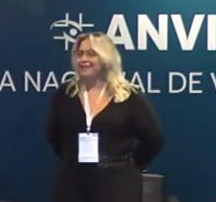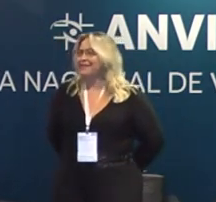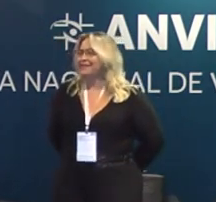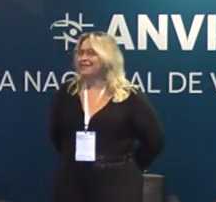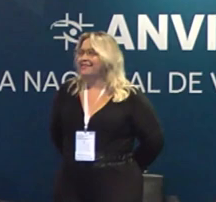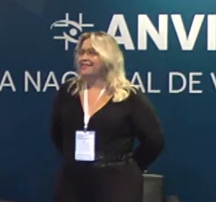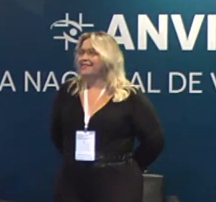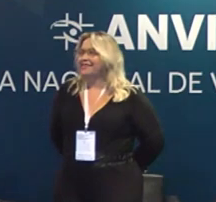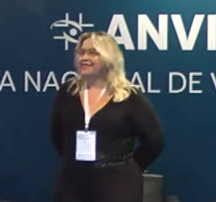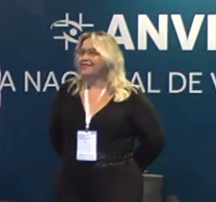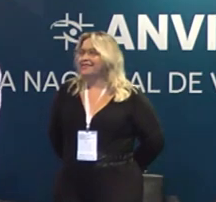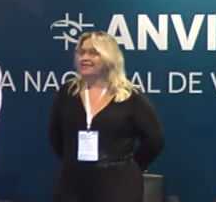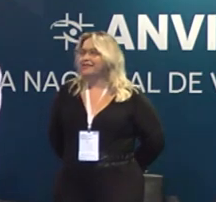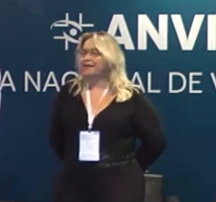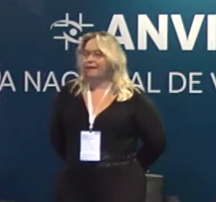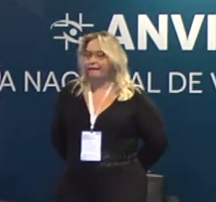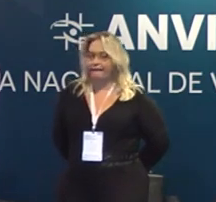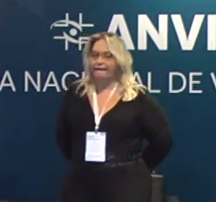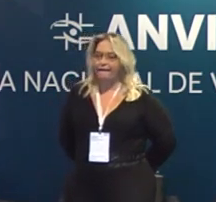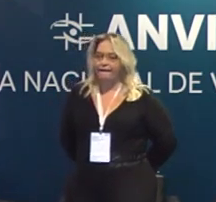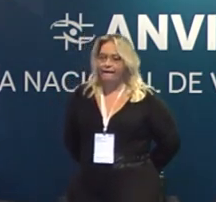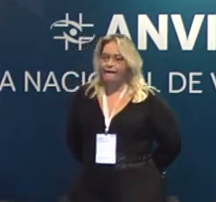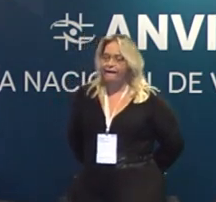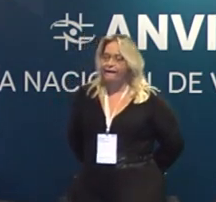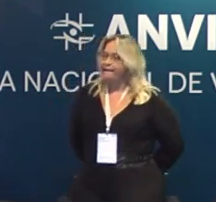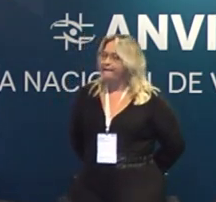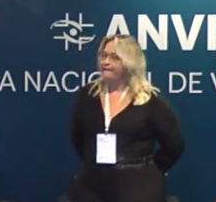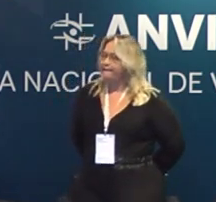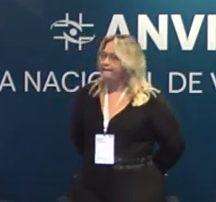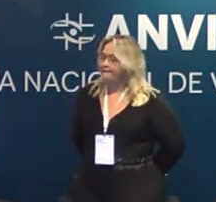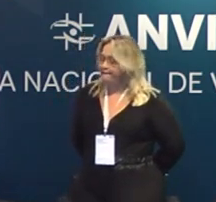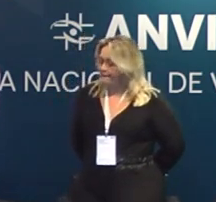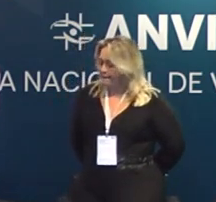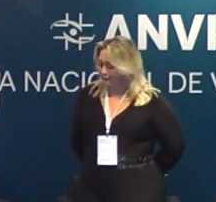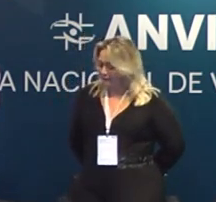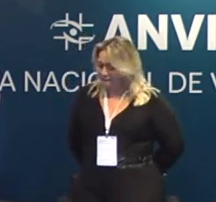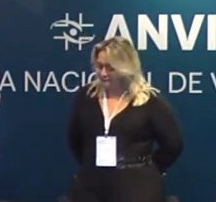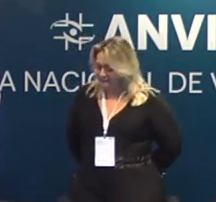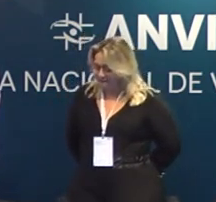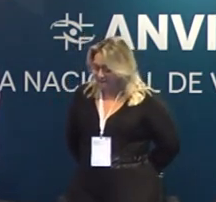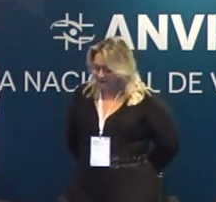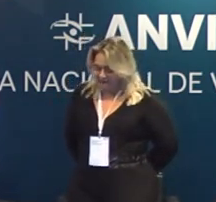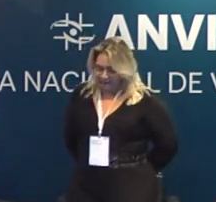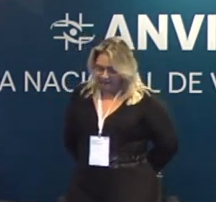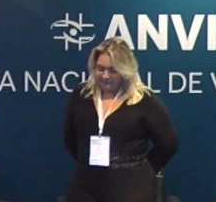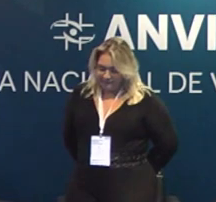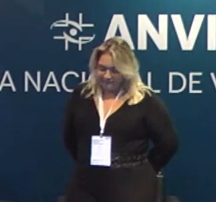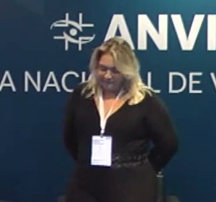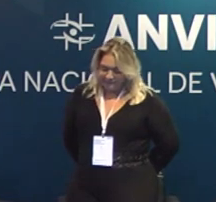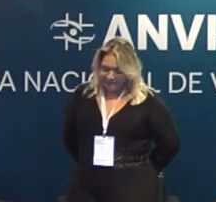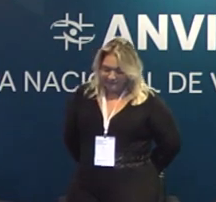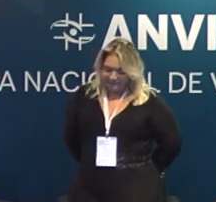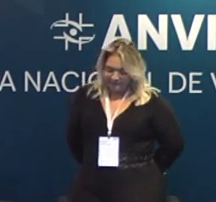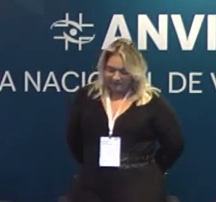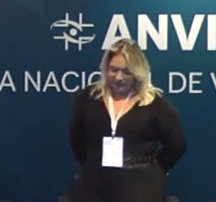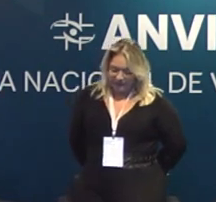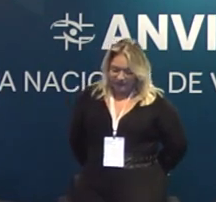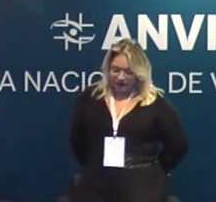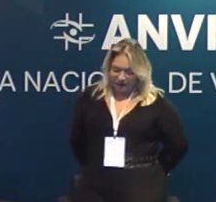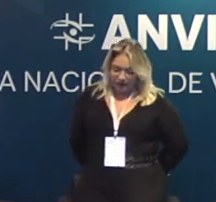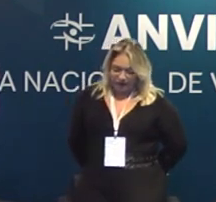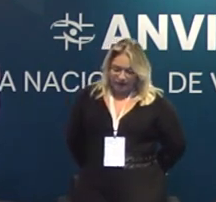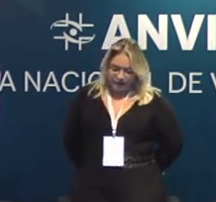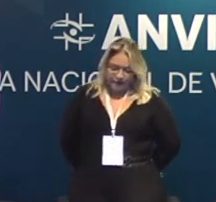sei todas as dificuldades, muitos aqui já relataram essa dificuldade junto aos seus secretários, da possibilidade,